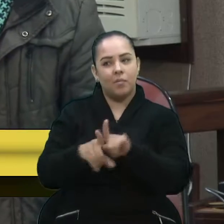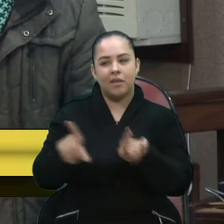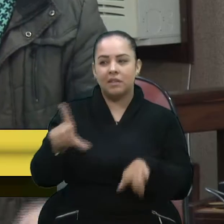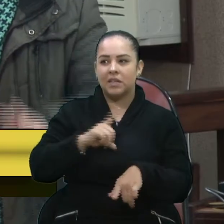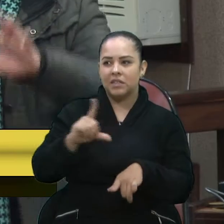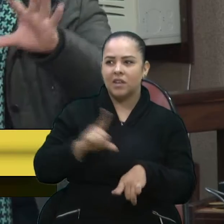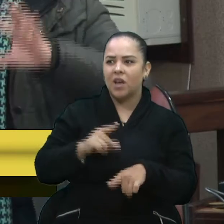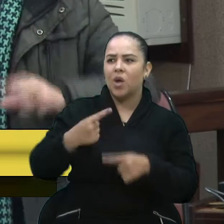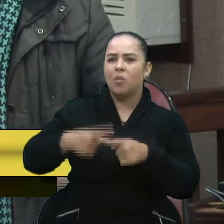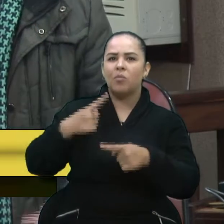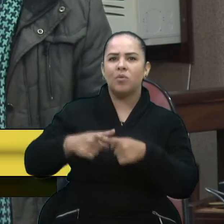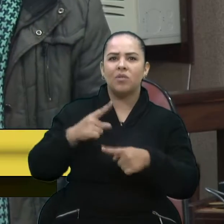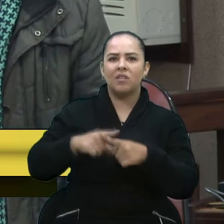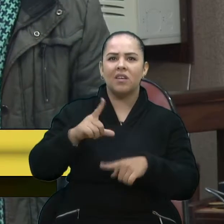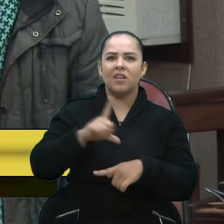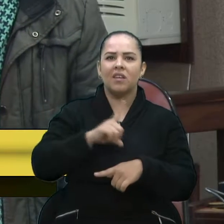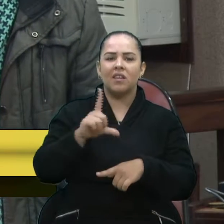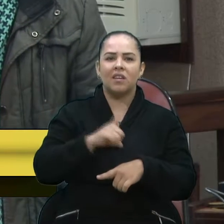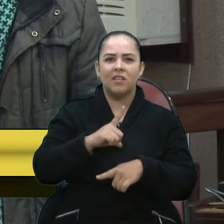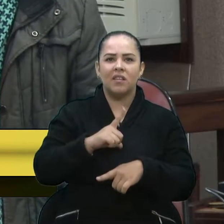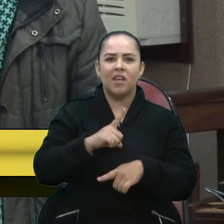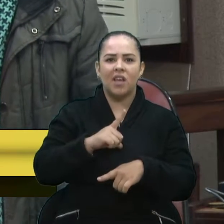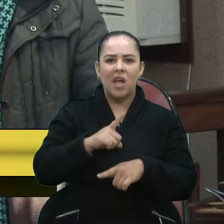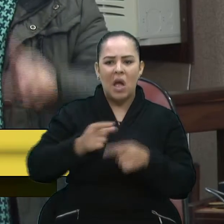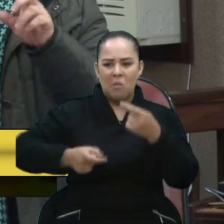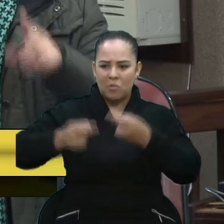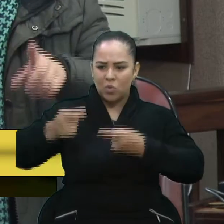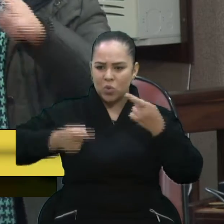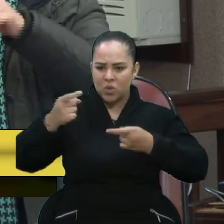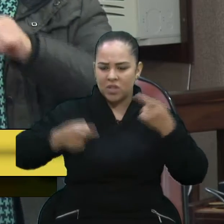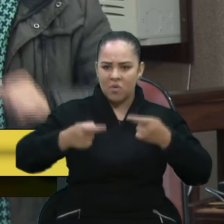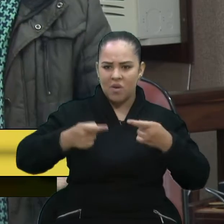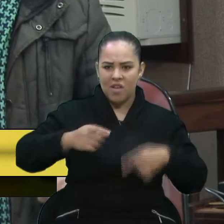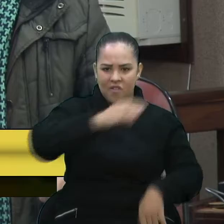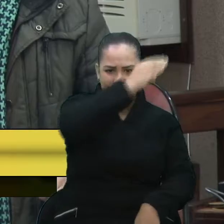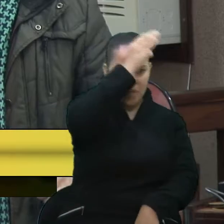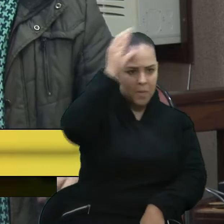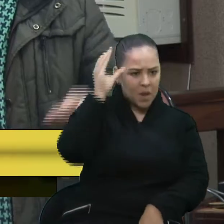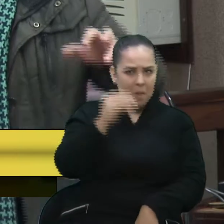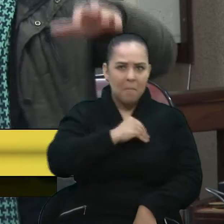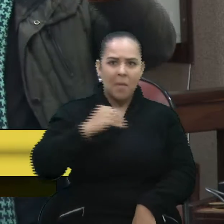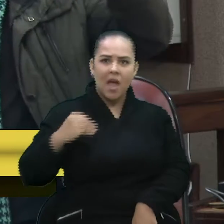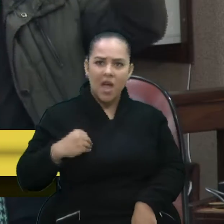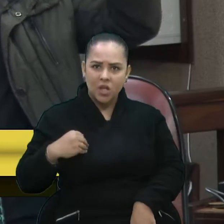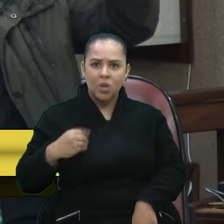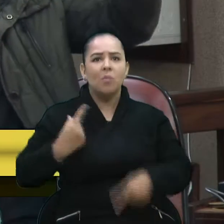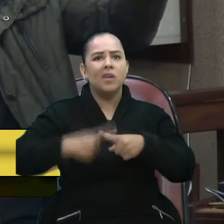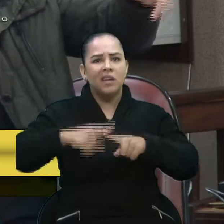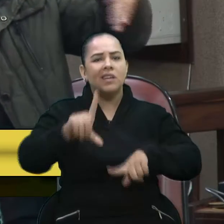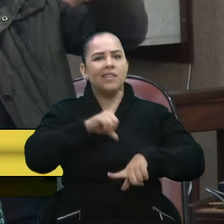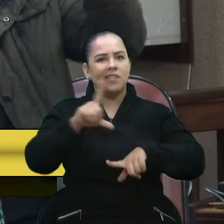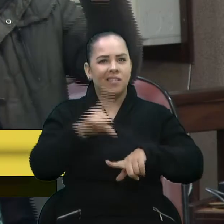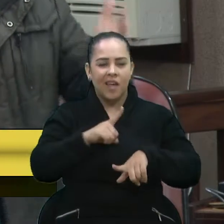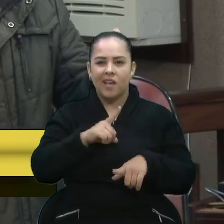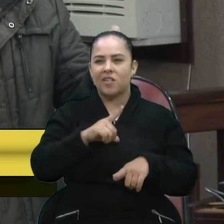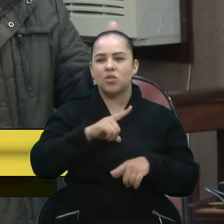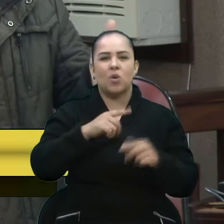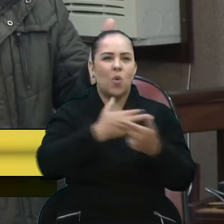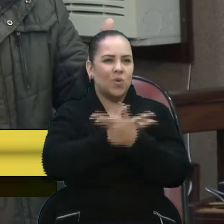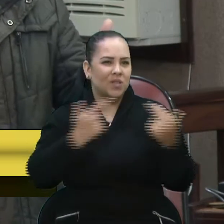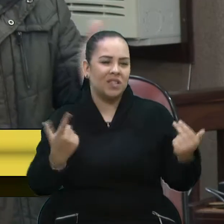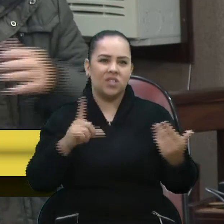que tem uma briga entre enfermeiro e médico aqui em Caxias do Sul? Porque os médicos de UBS, e aí tinha toda aquela briga de não bater ponto, aquela história